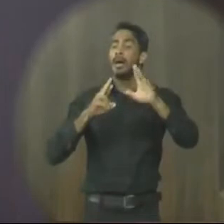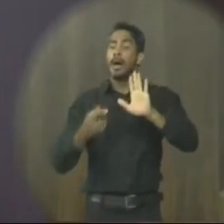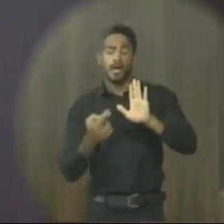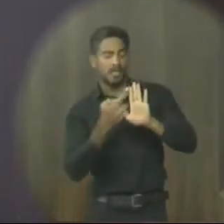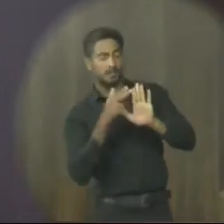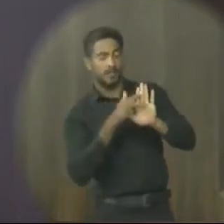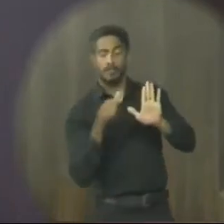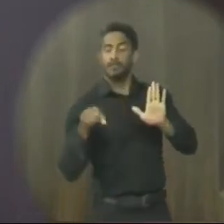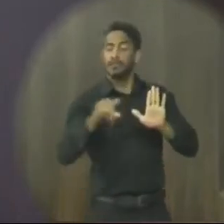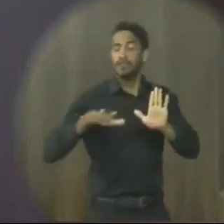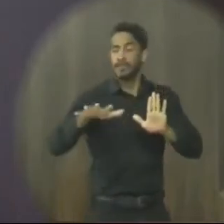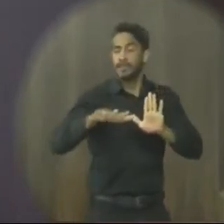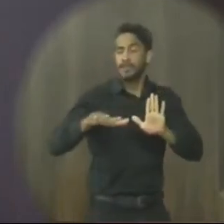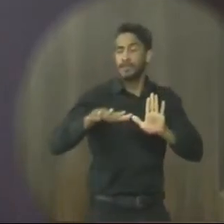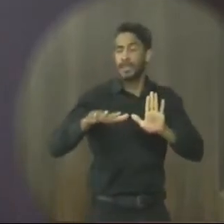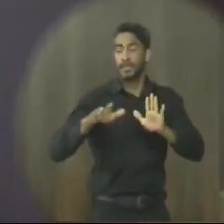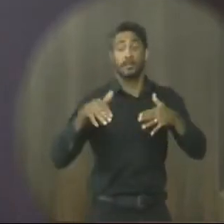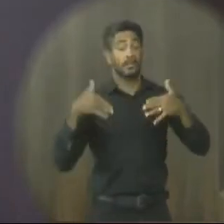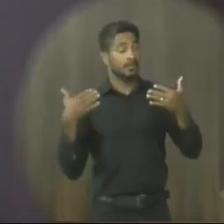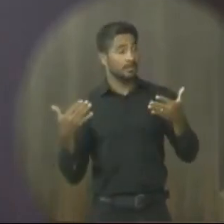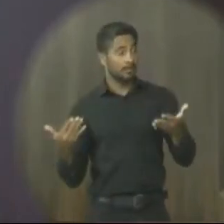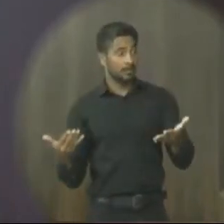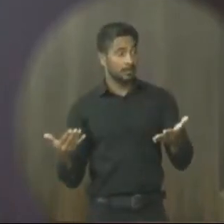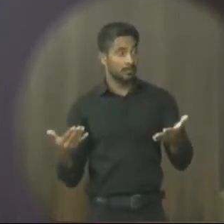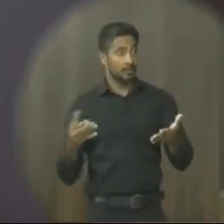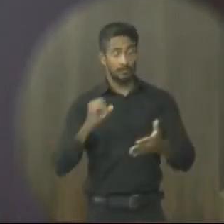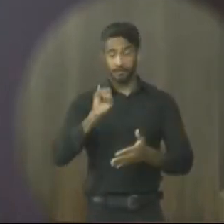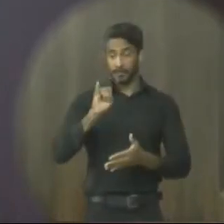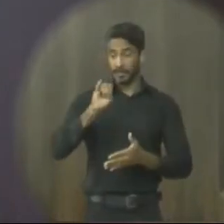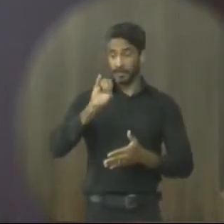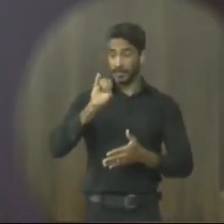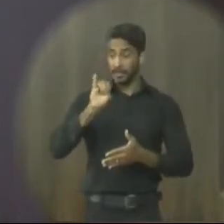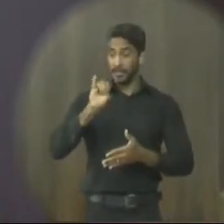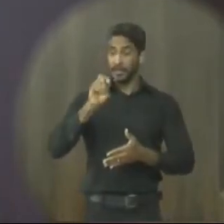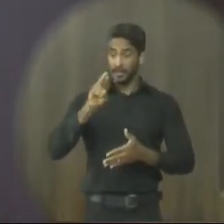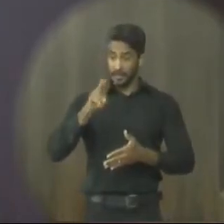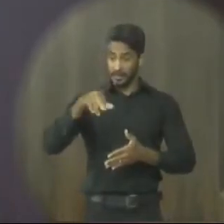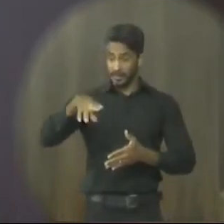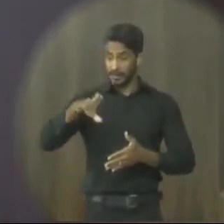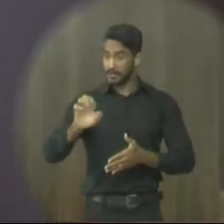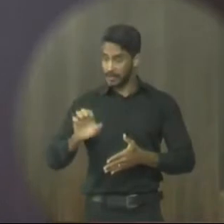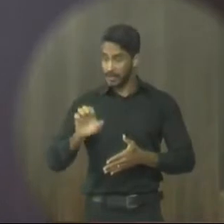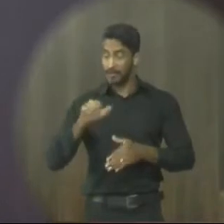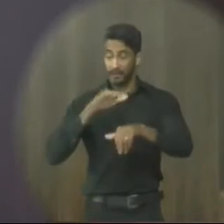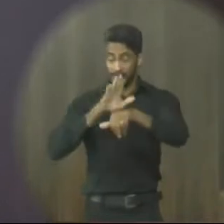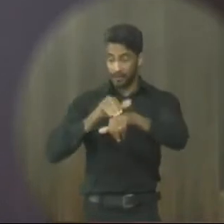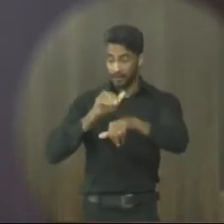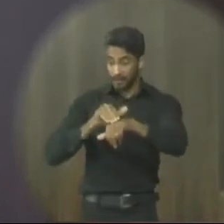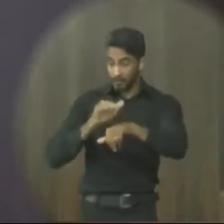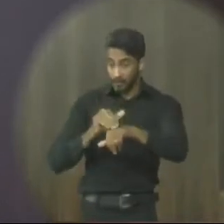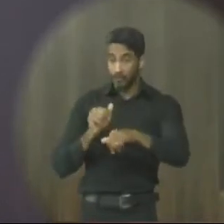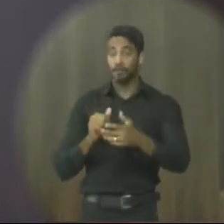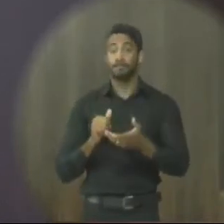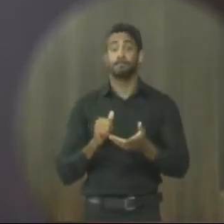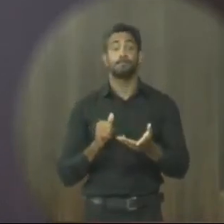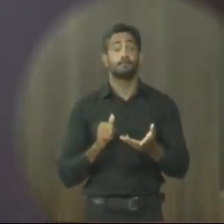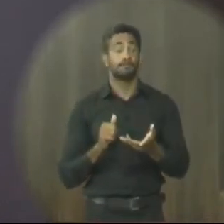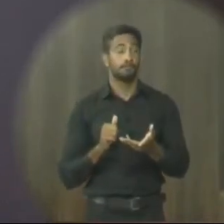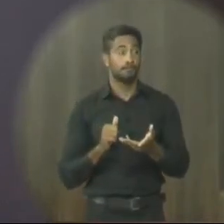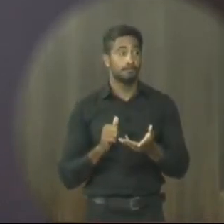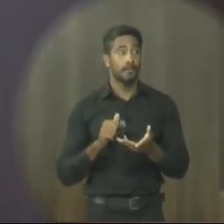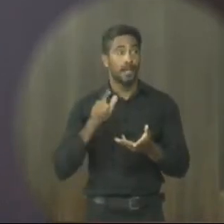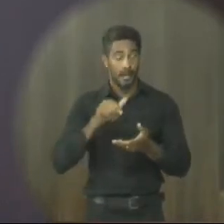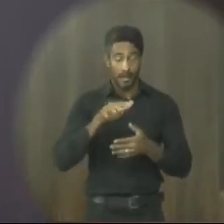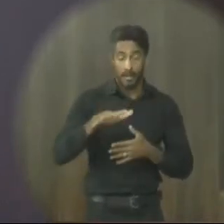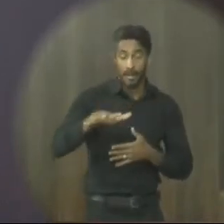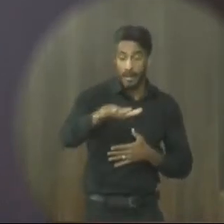dessas áreas. Então, Islane, foi você que fez a convocação, né? São